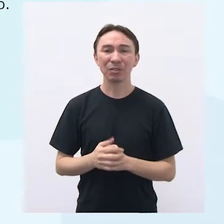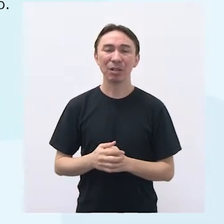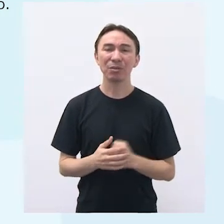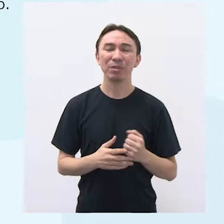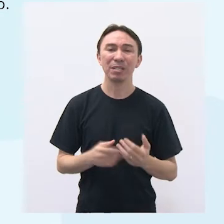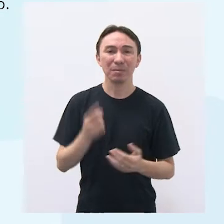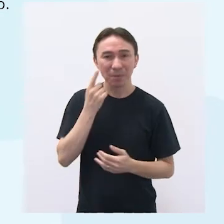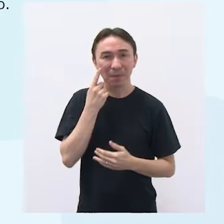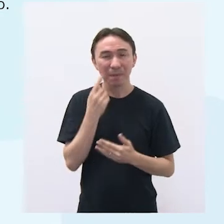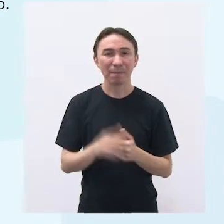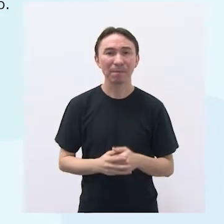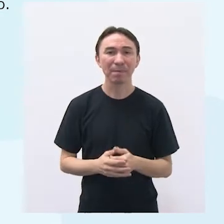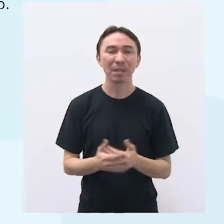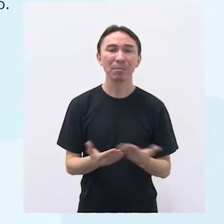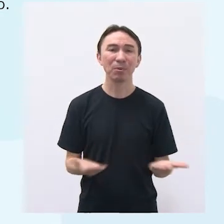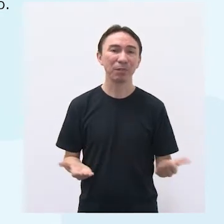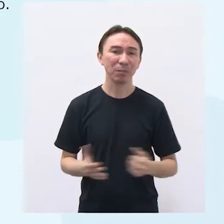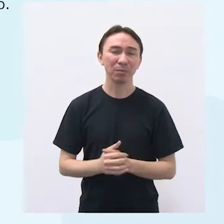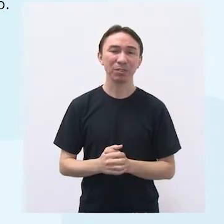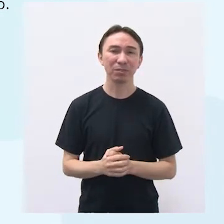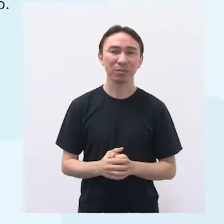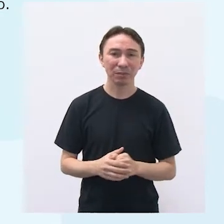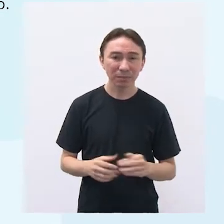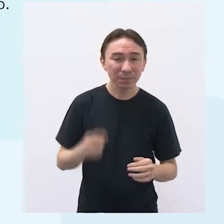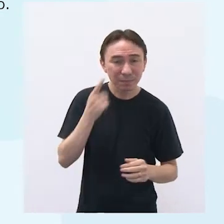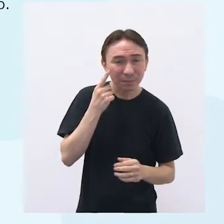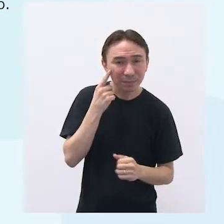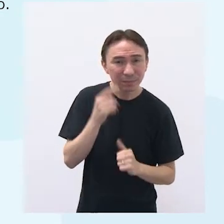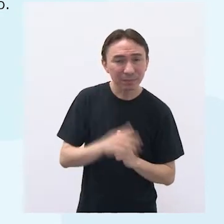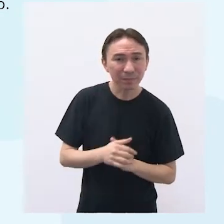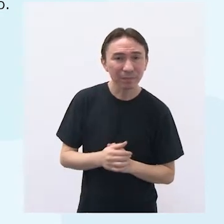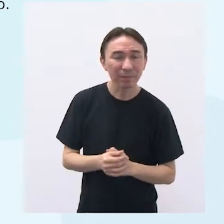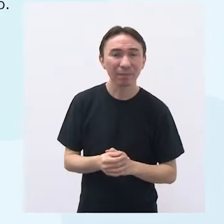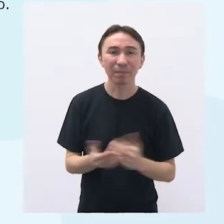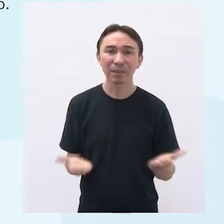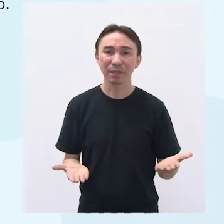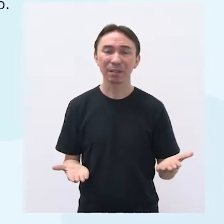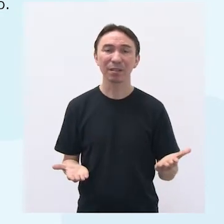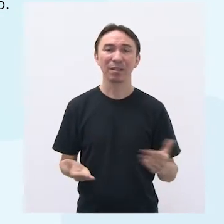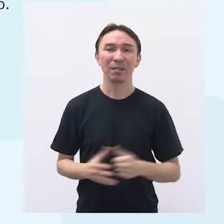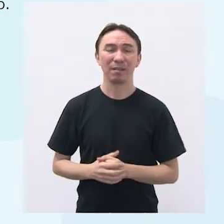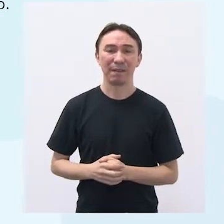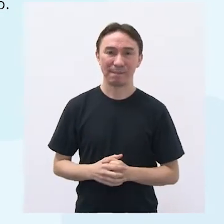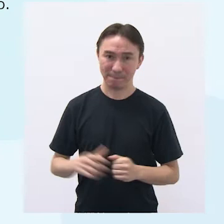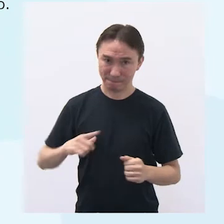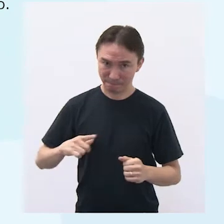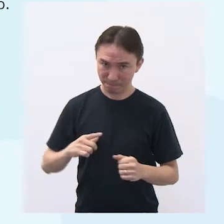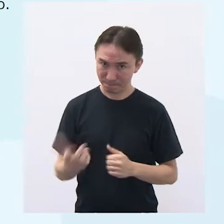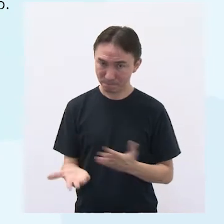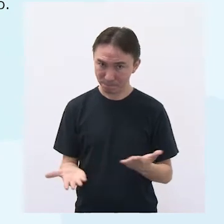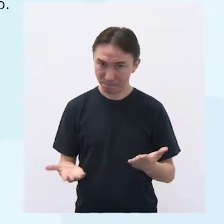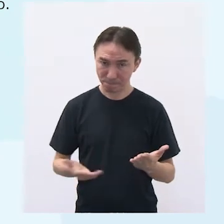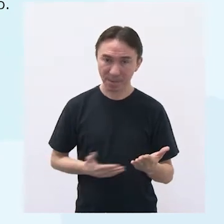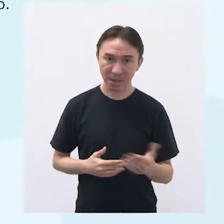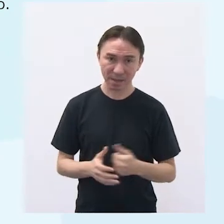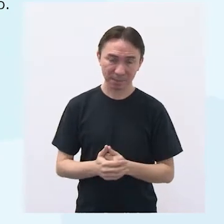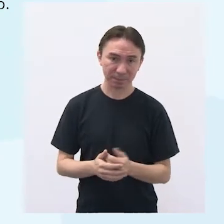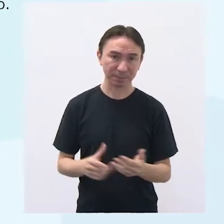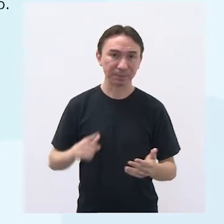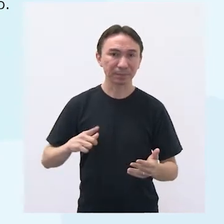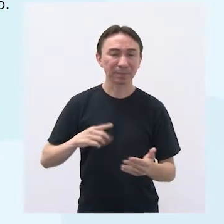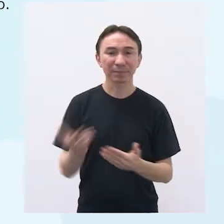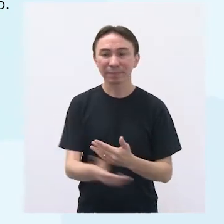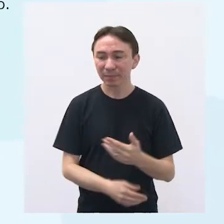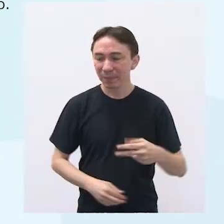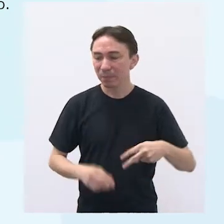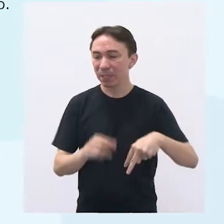vocês precisem, as diretorias, todas as diretorias, contam com interlocutores para a educação da diversidade sexual e de gênero, que fazem